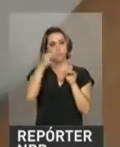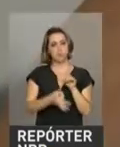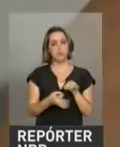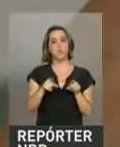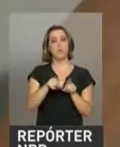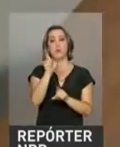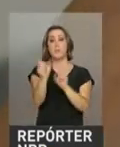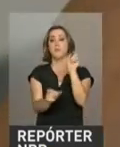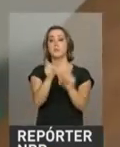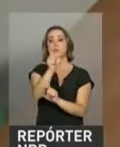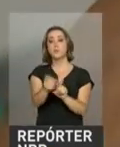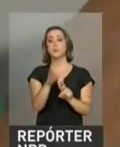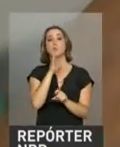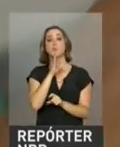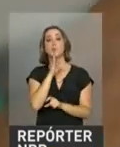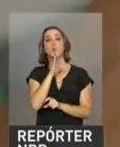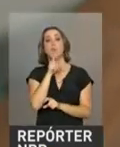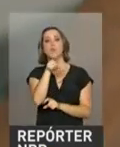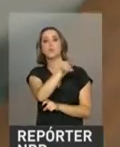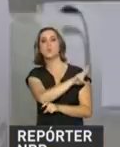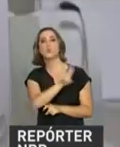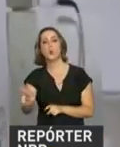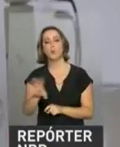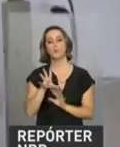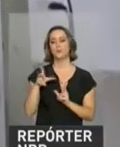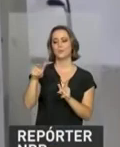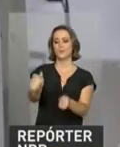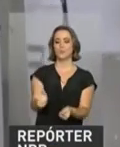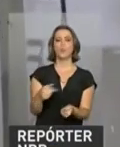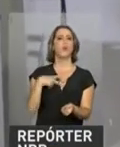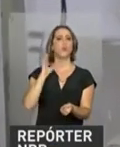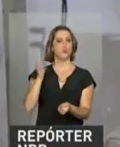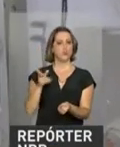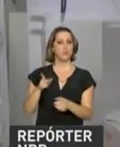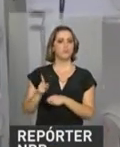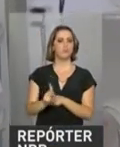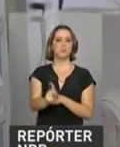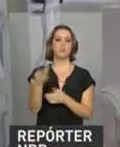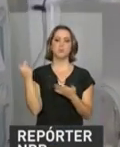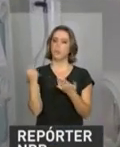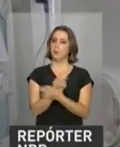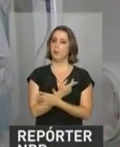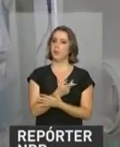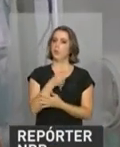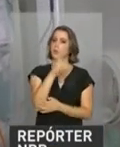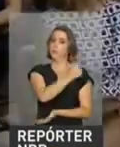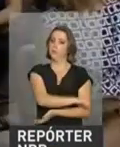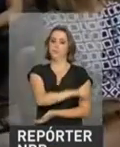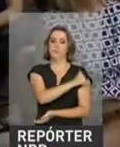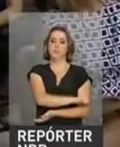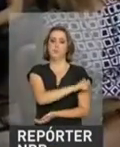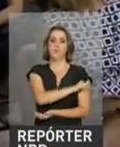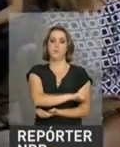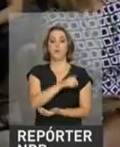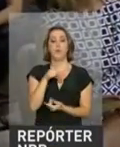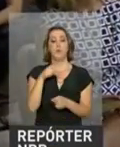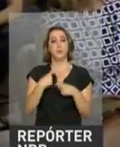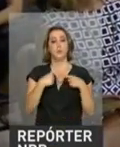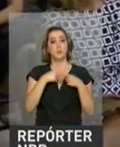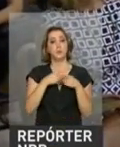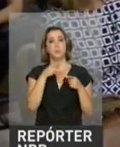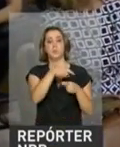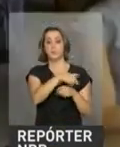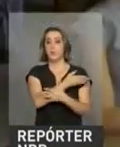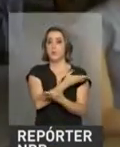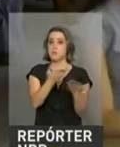E pacientes que são conhecidos pelos nomes. Tudo isso virou rotina nos hospitais federais do Rio de Janeiro, graças ao trabalho